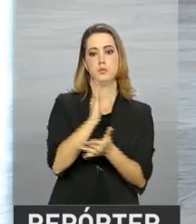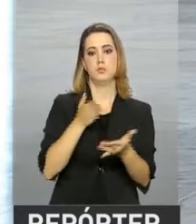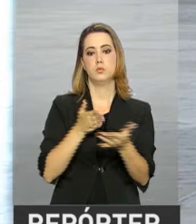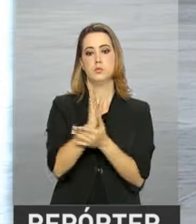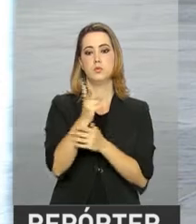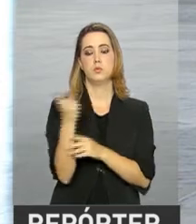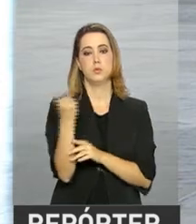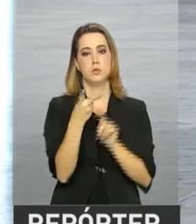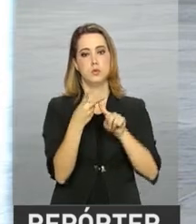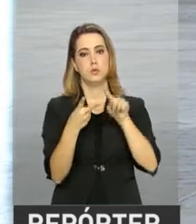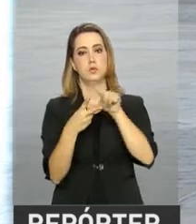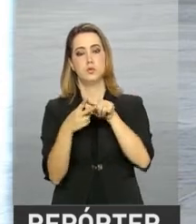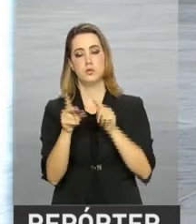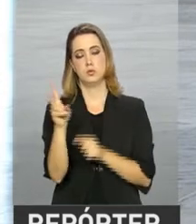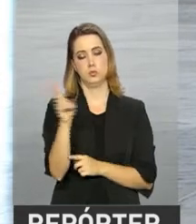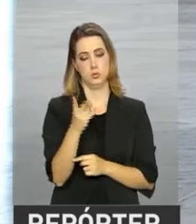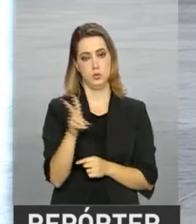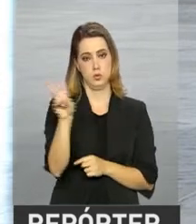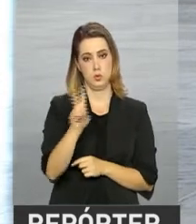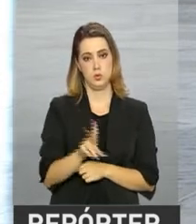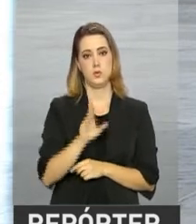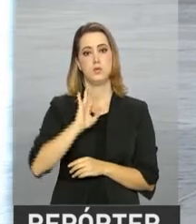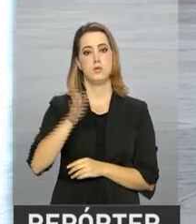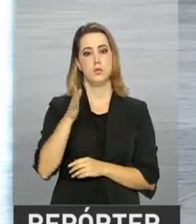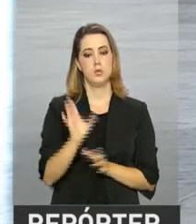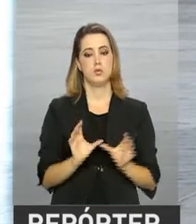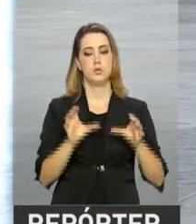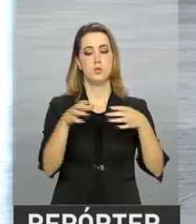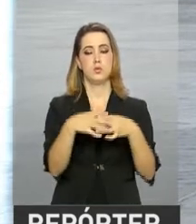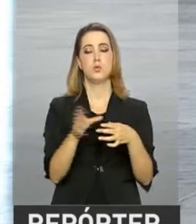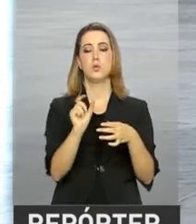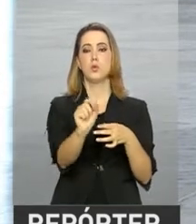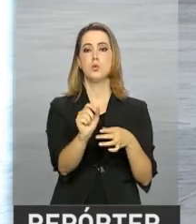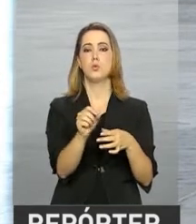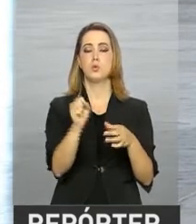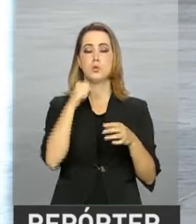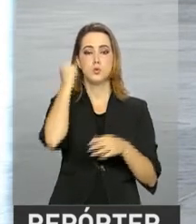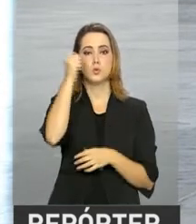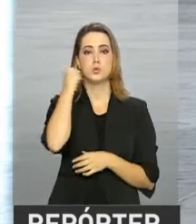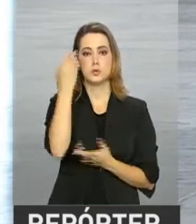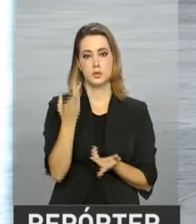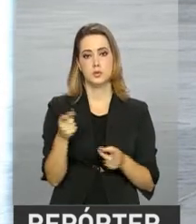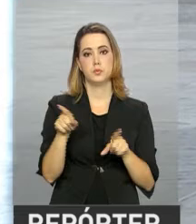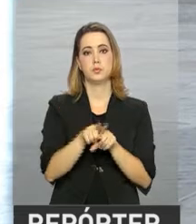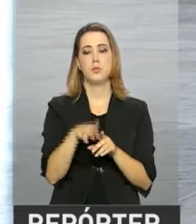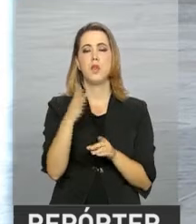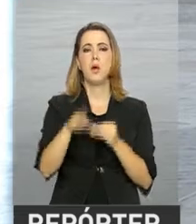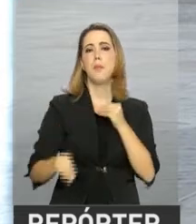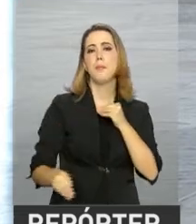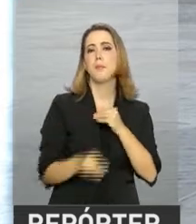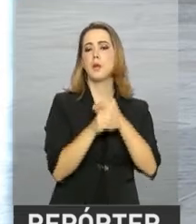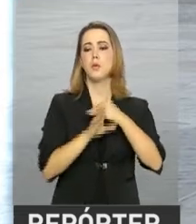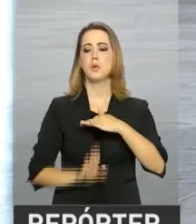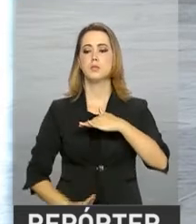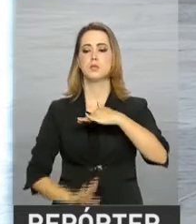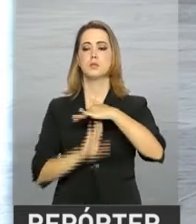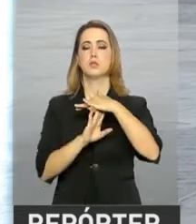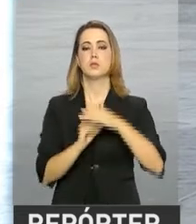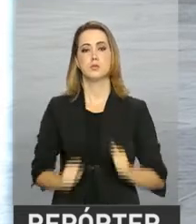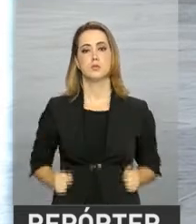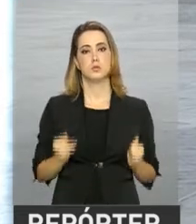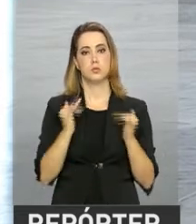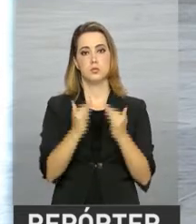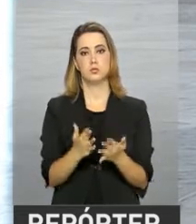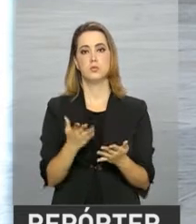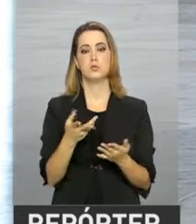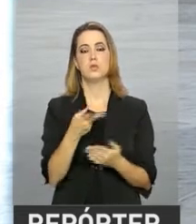lembrando que essa pec ela já foi aprovada também na comissão de constituição e justiça do senado essa é aquela proposta que coloca um teto para o aumento dos